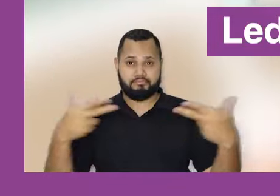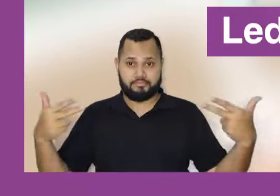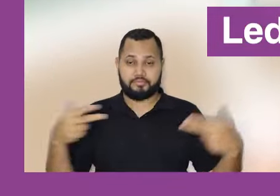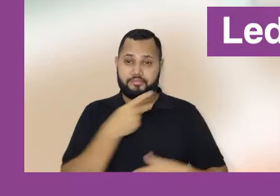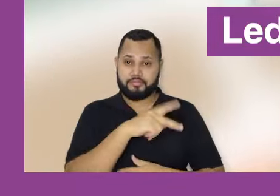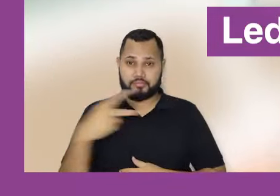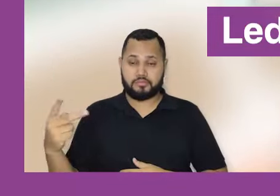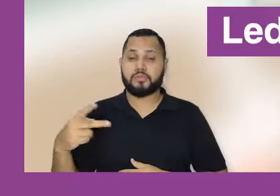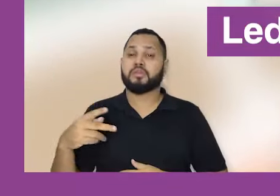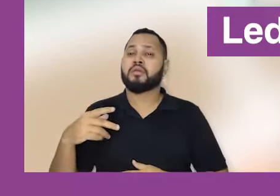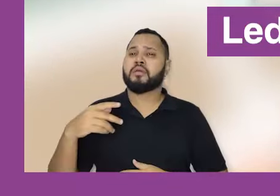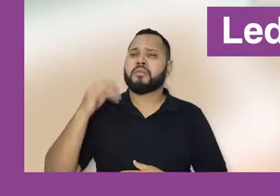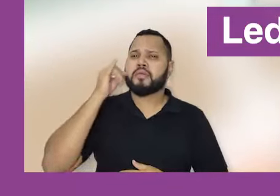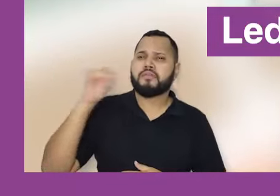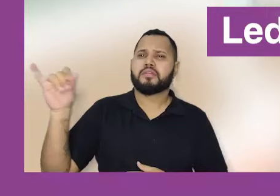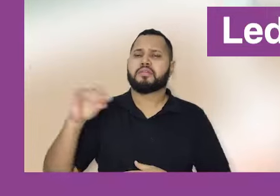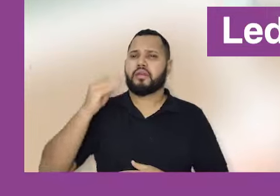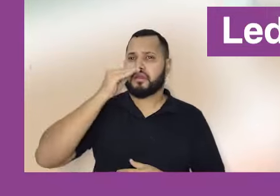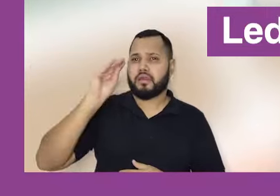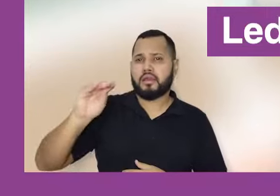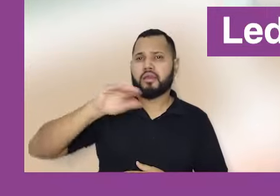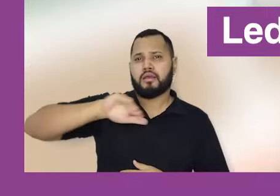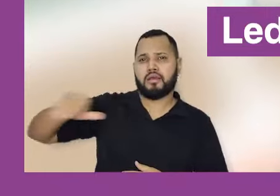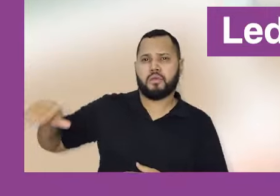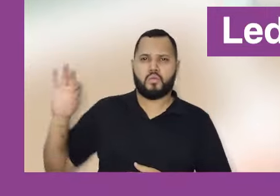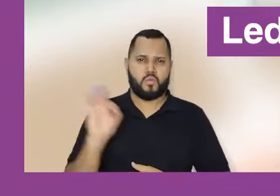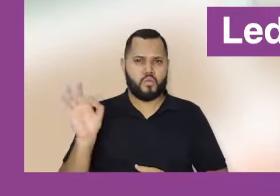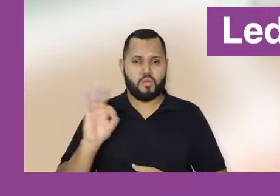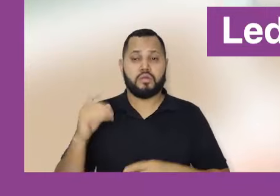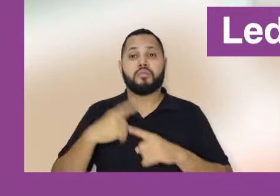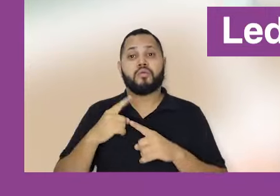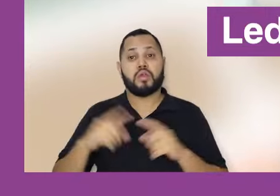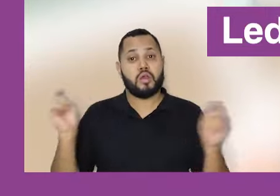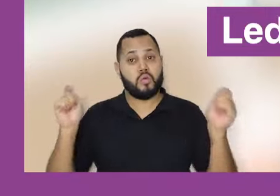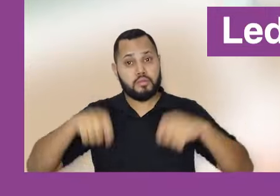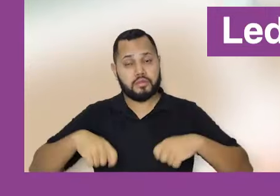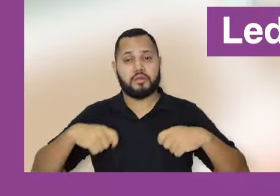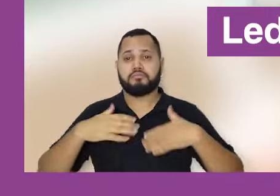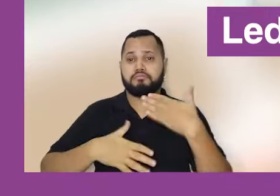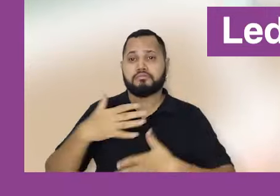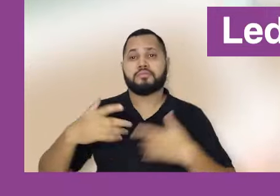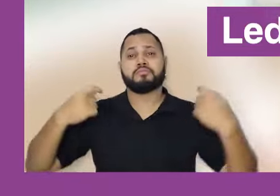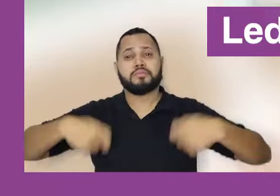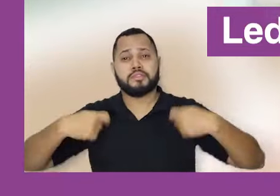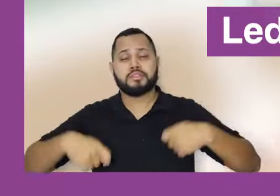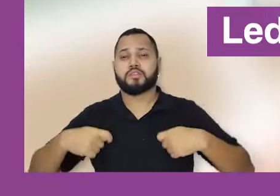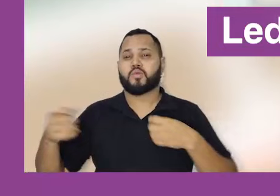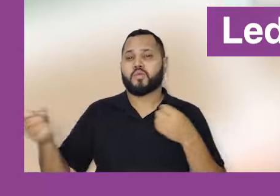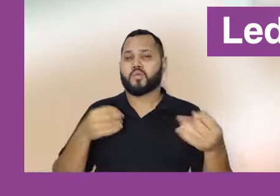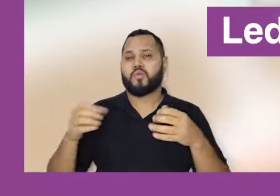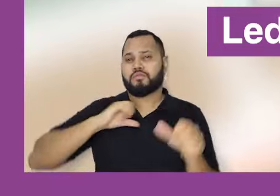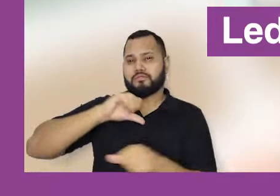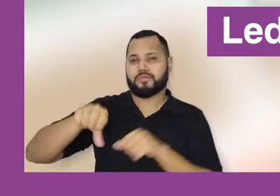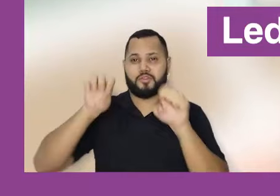quem lugar de fala para quem pertence ao movimento tem legitimidade e representatividade não é necessáriamente